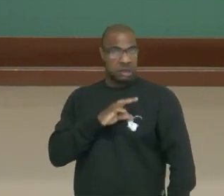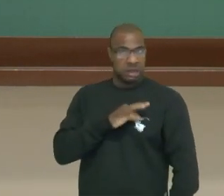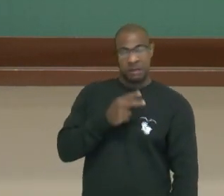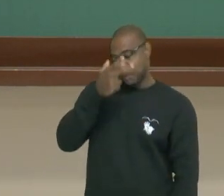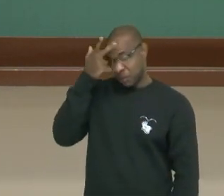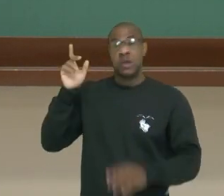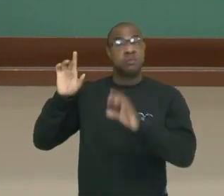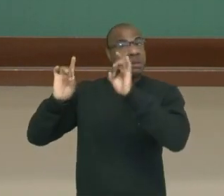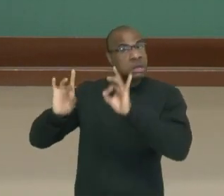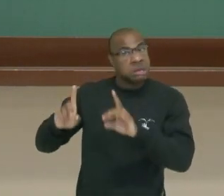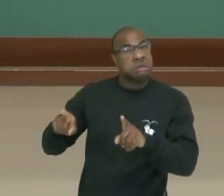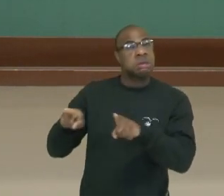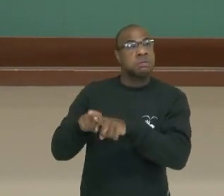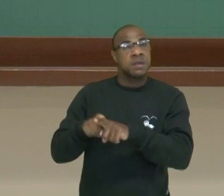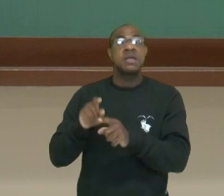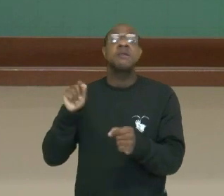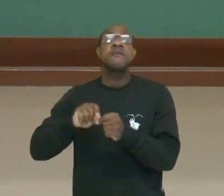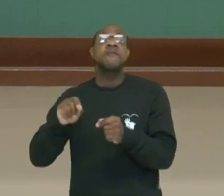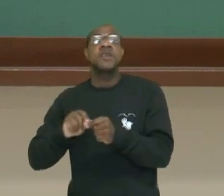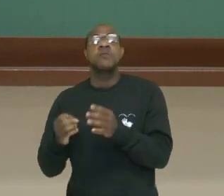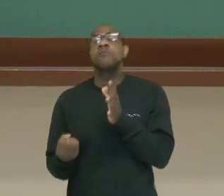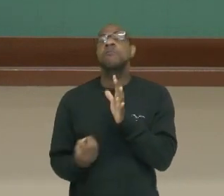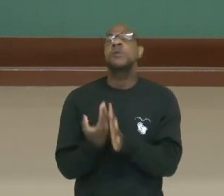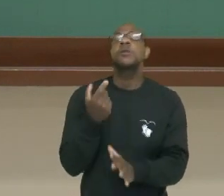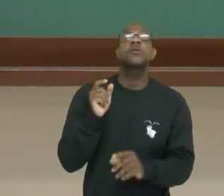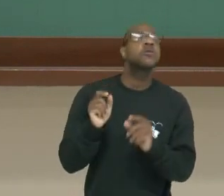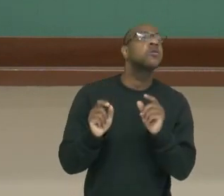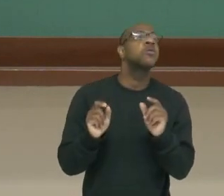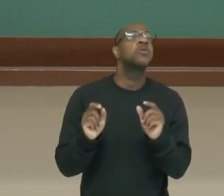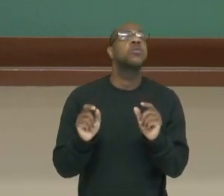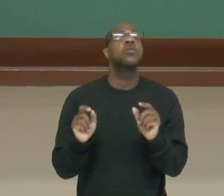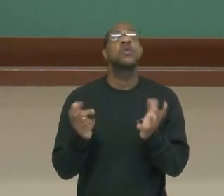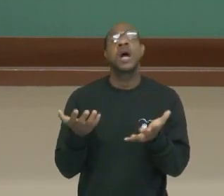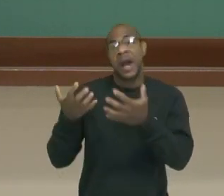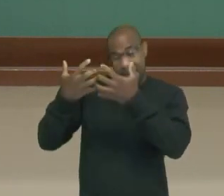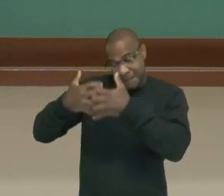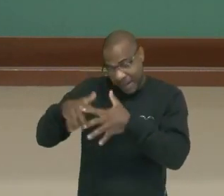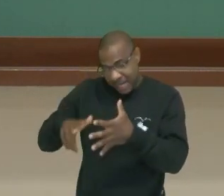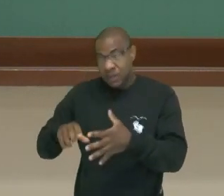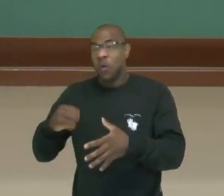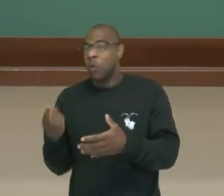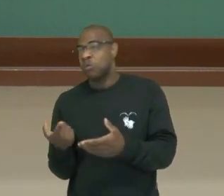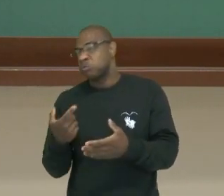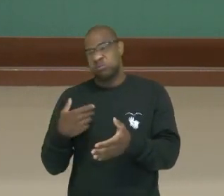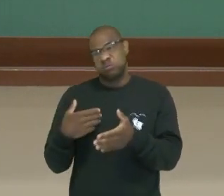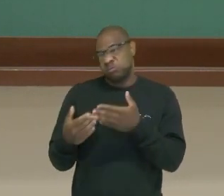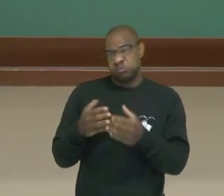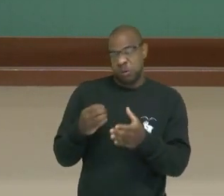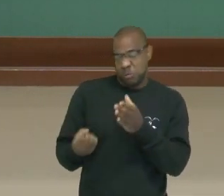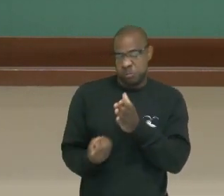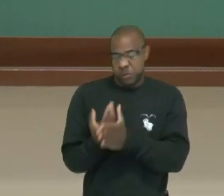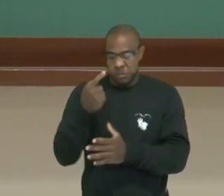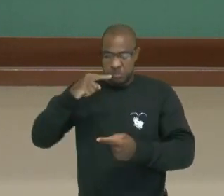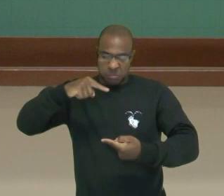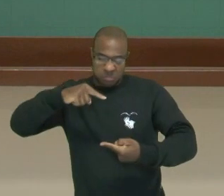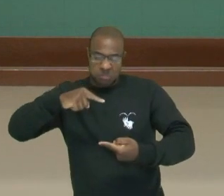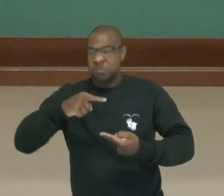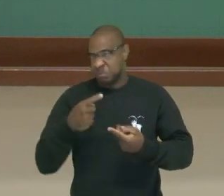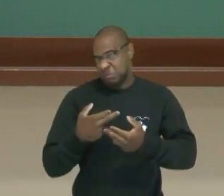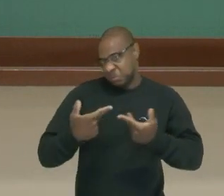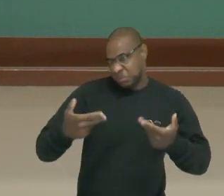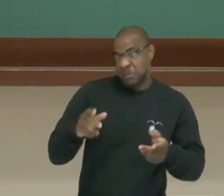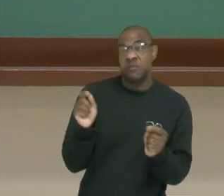cientista, quem criou aquela máquina ou criou aquele produto, vai